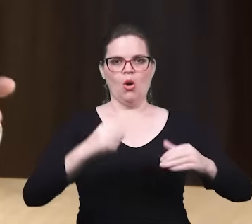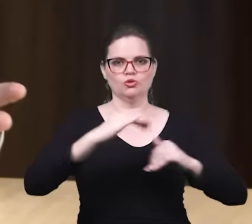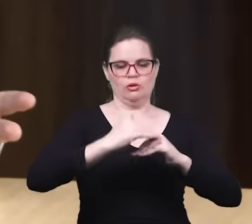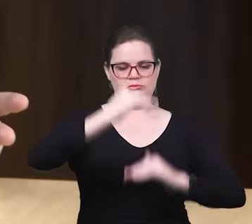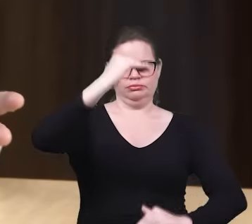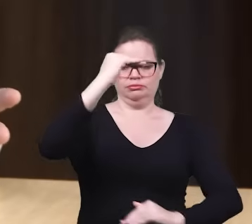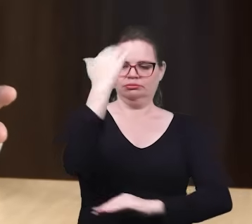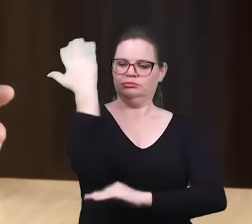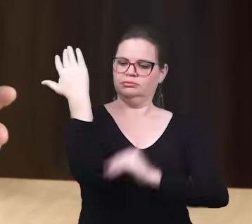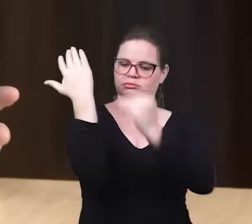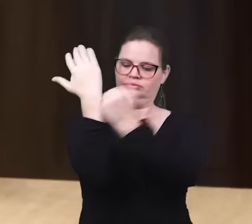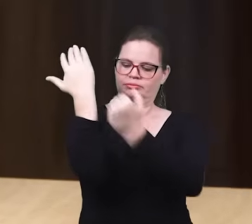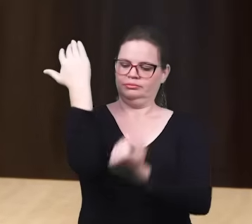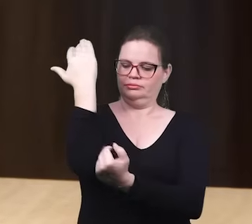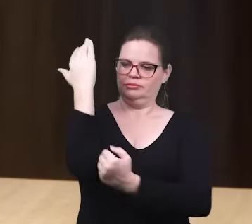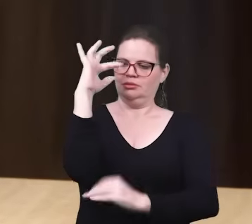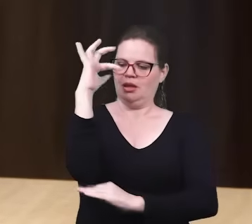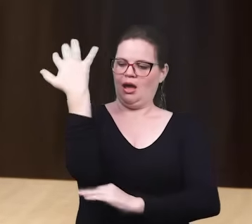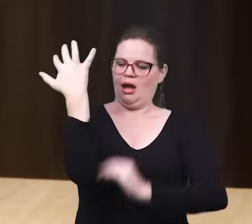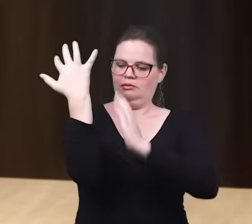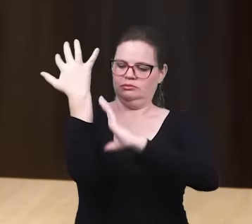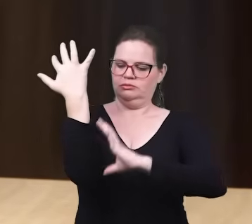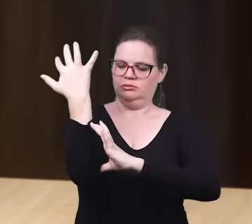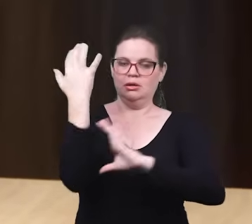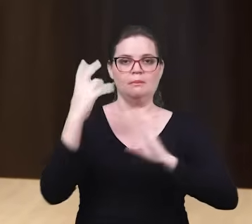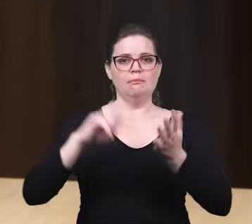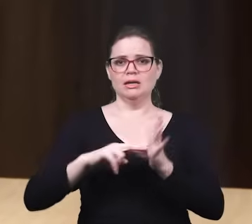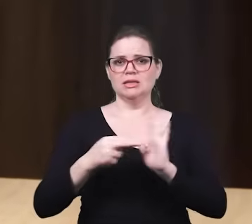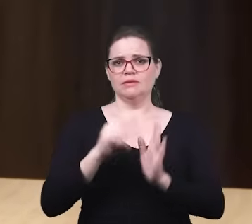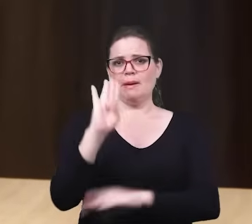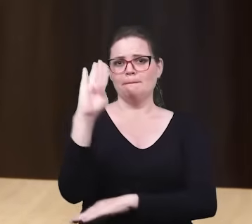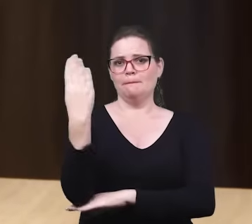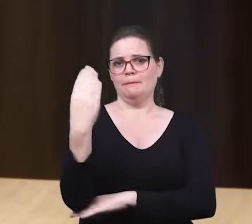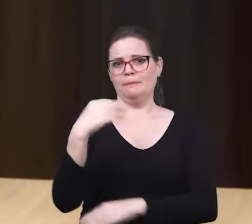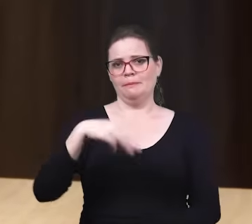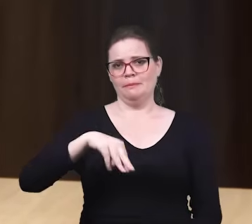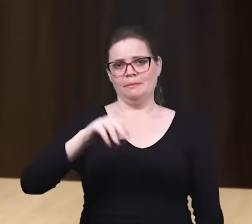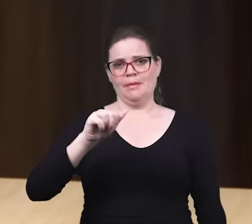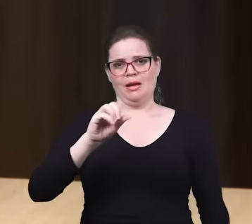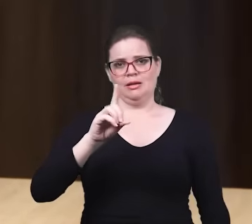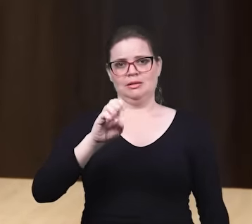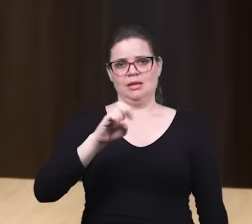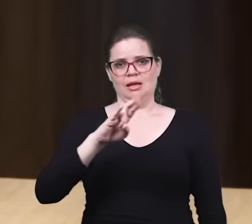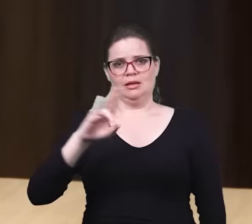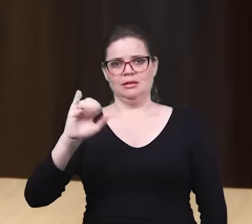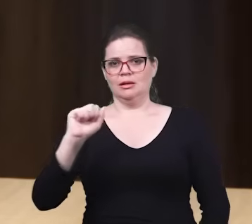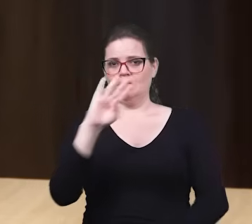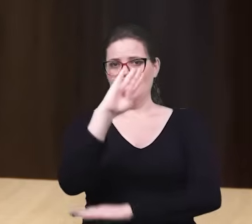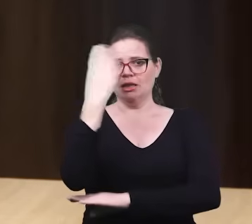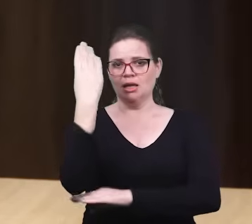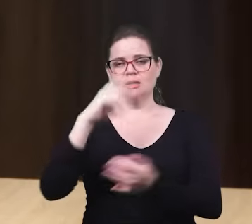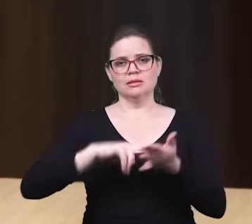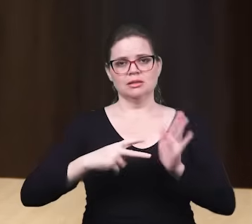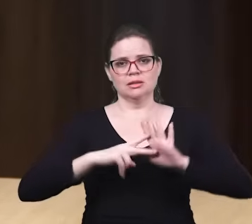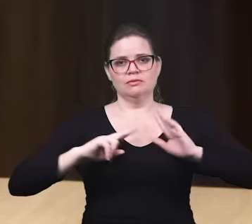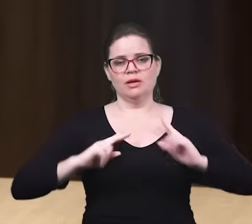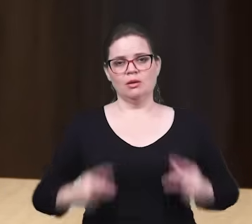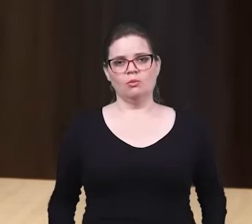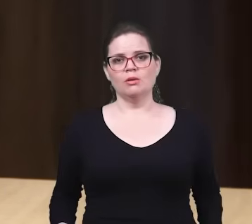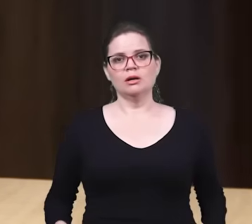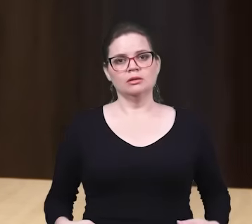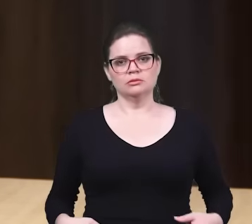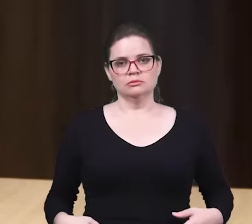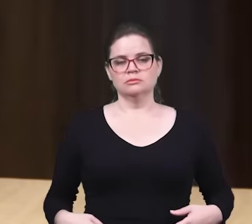é? Mas está falando da madeira, não é? Da madeira. E a madeira fala da humanidade do Senhor Jesus,